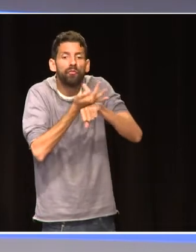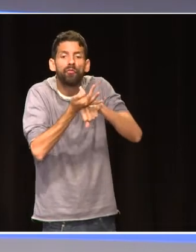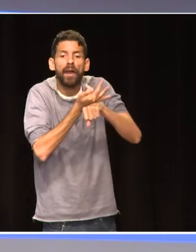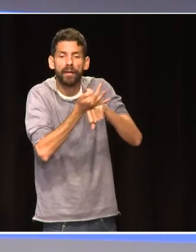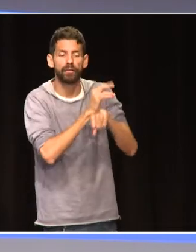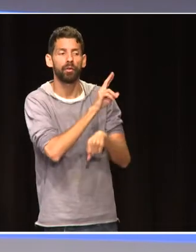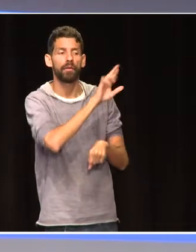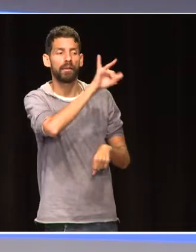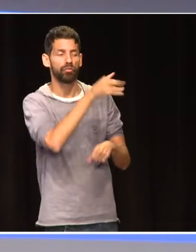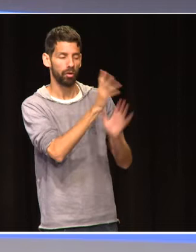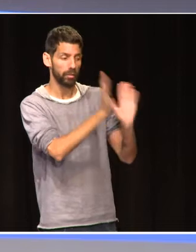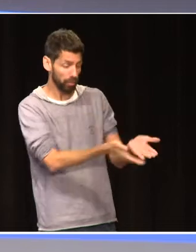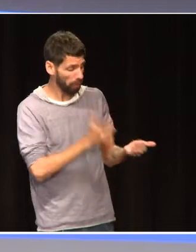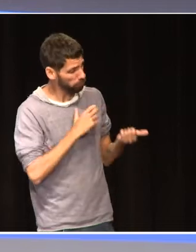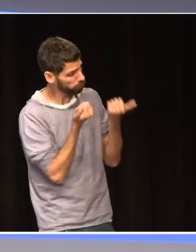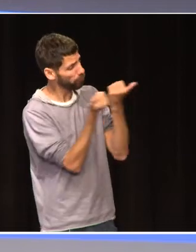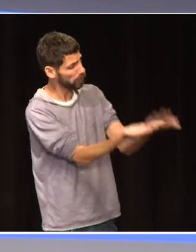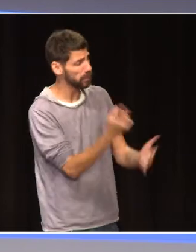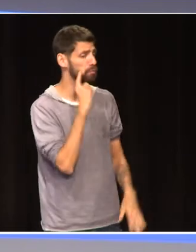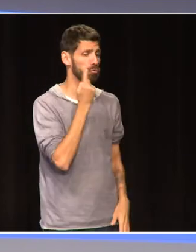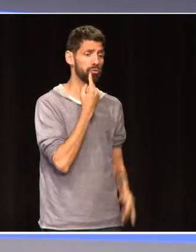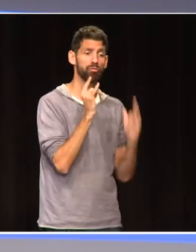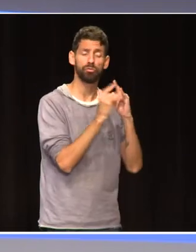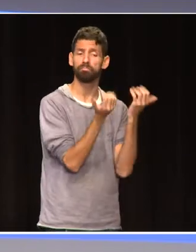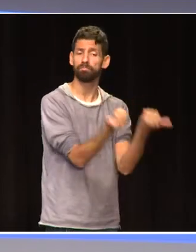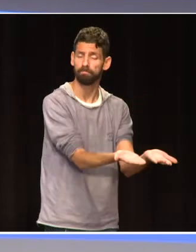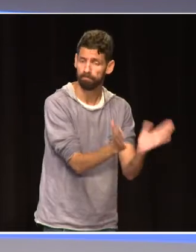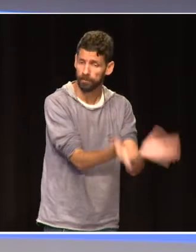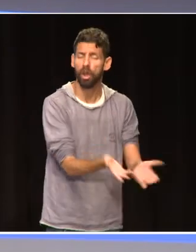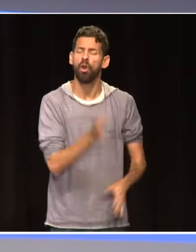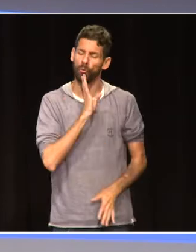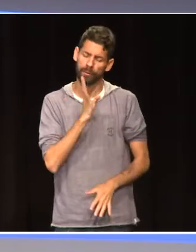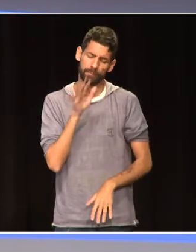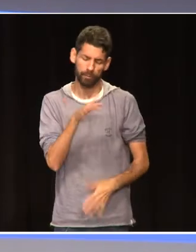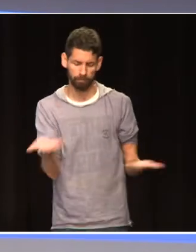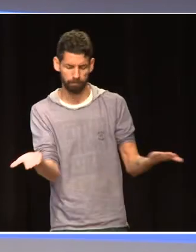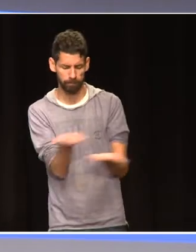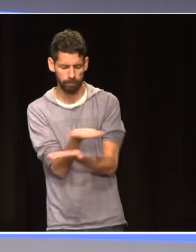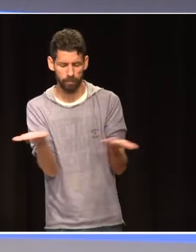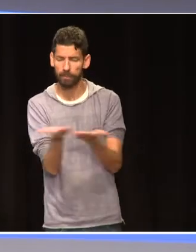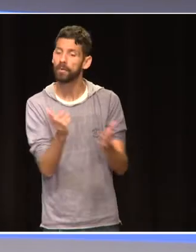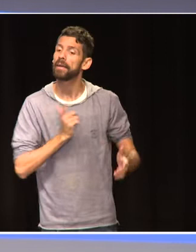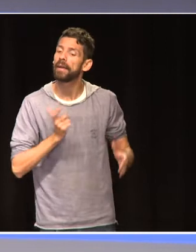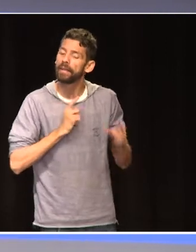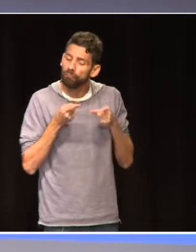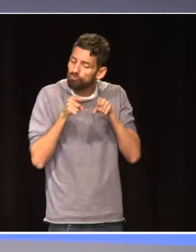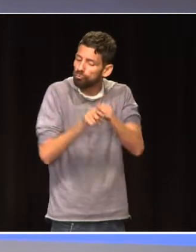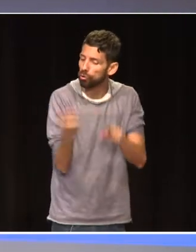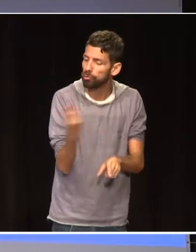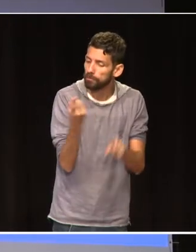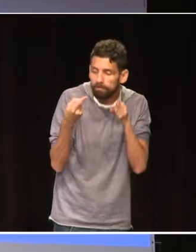UFRJ davam para os alunos surdos aqui do INES. Então, a gente se conheceu lá, e aí a gente fez uma